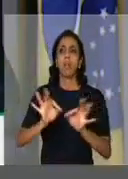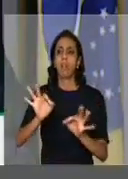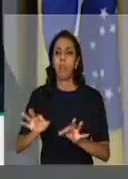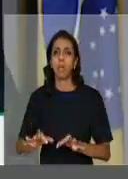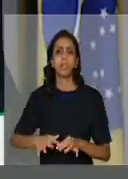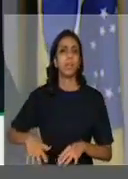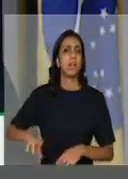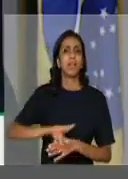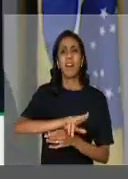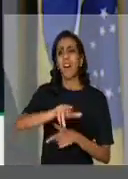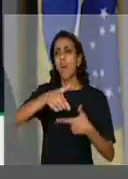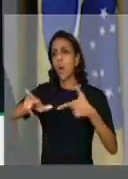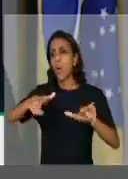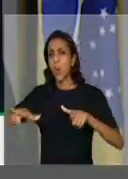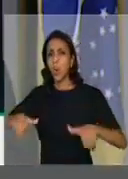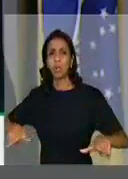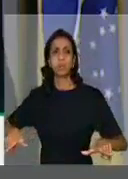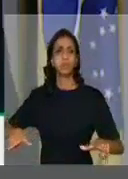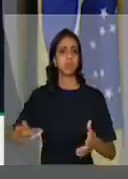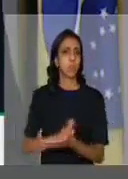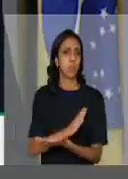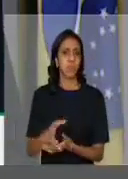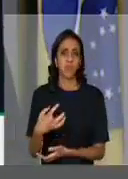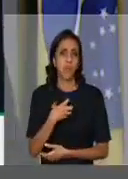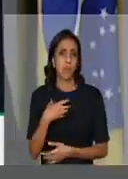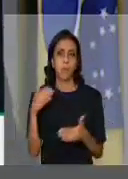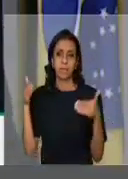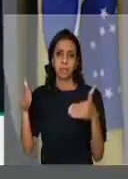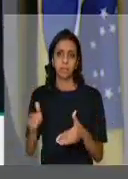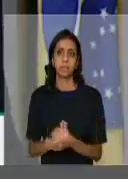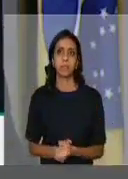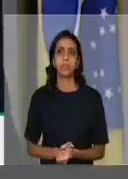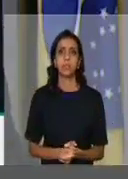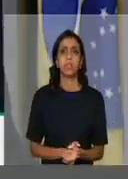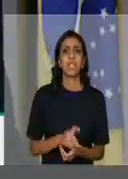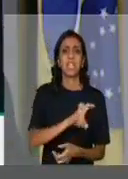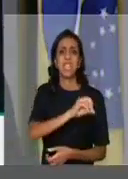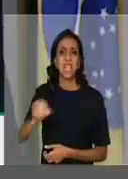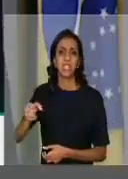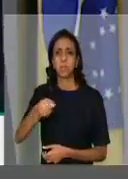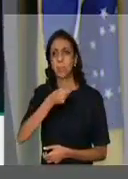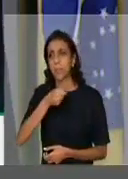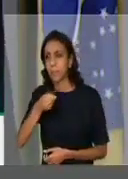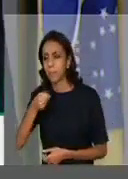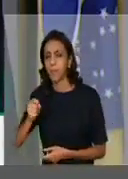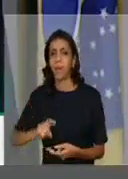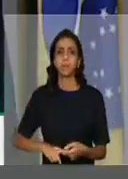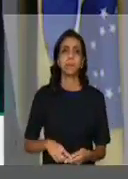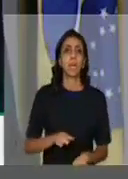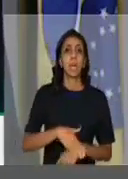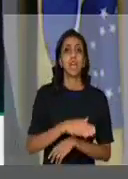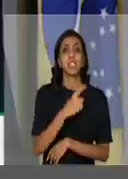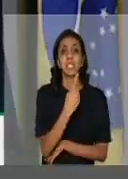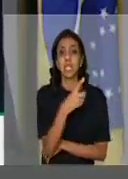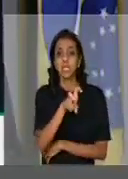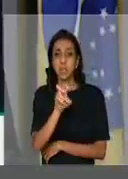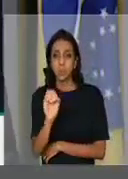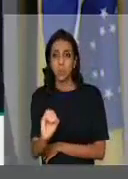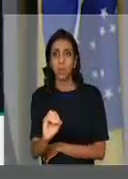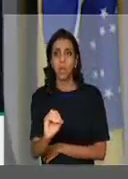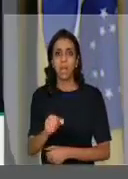e milhares de outras indiretamente, por mais de 500 entrevistas, mais de